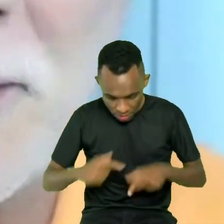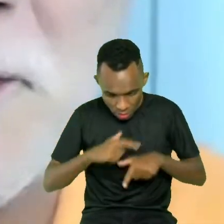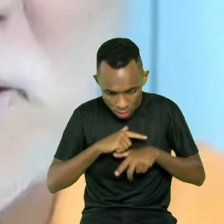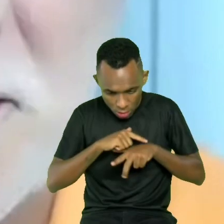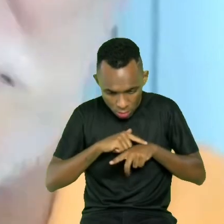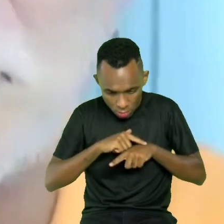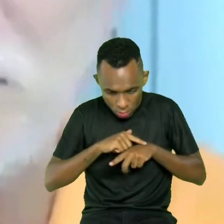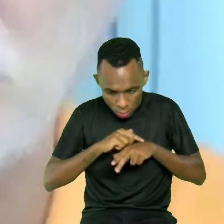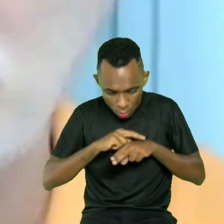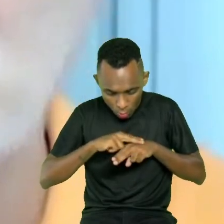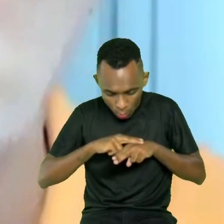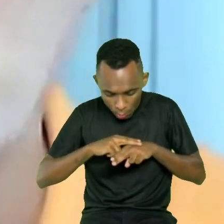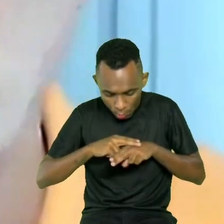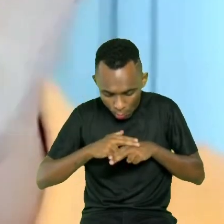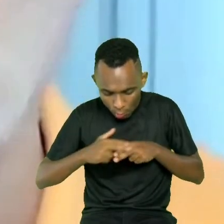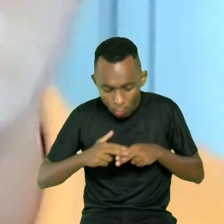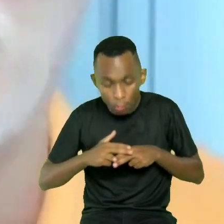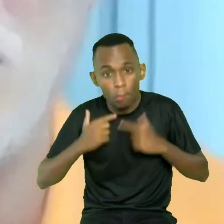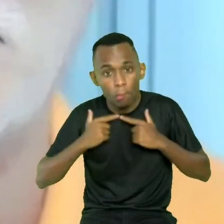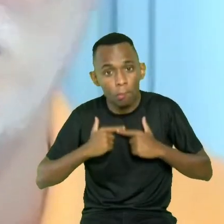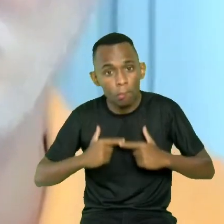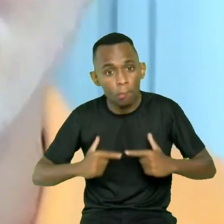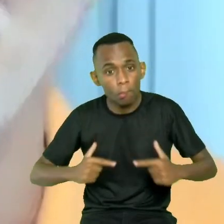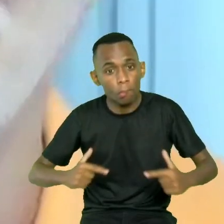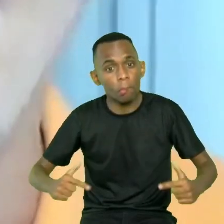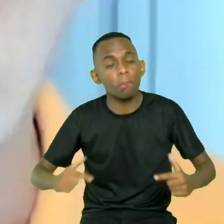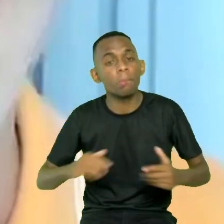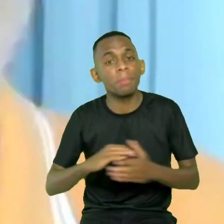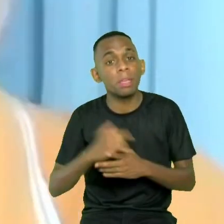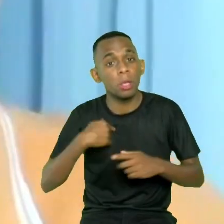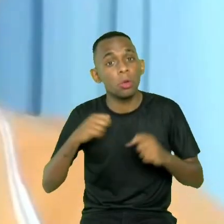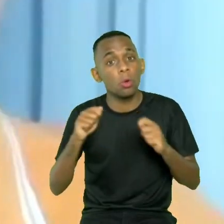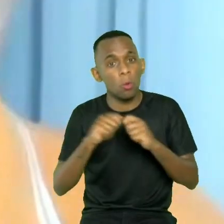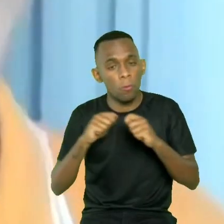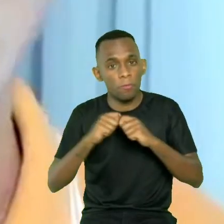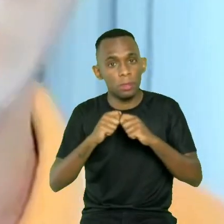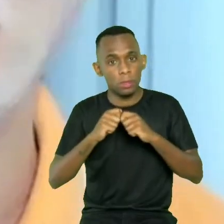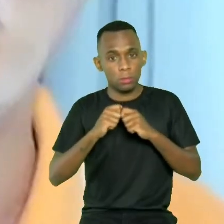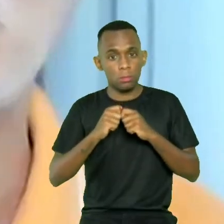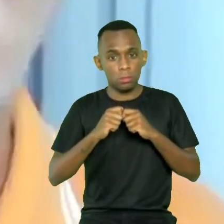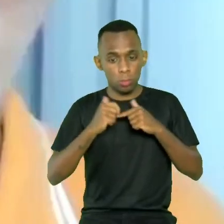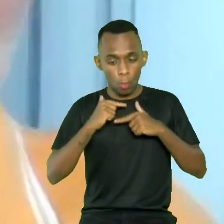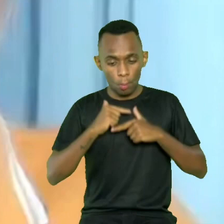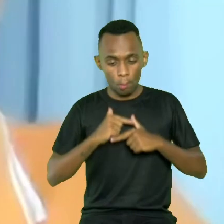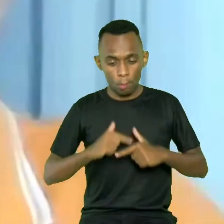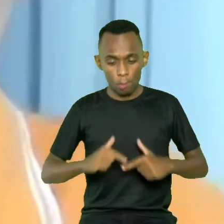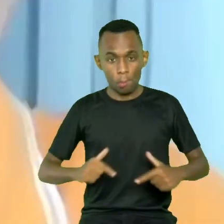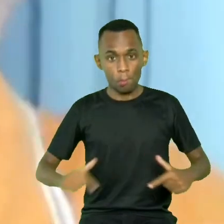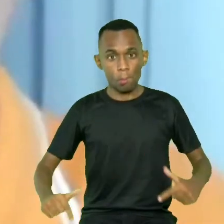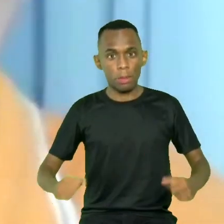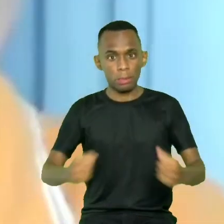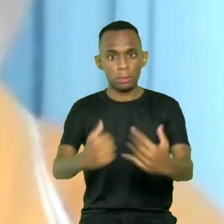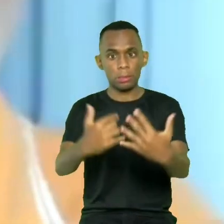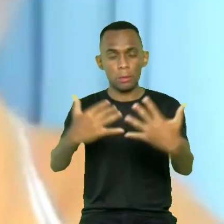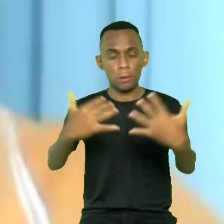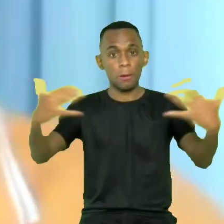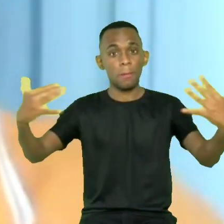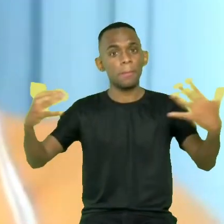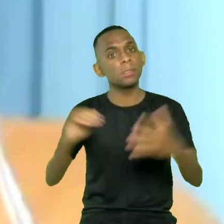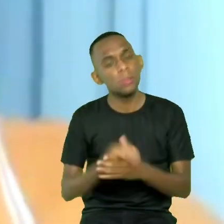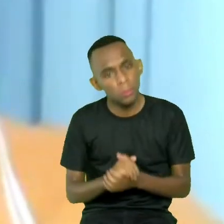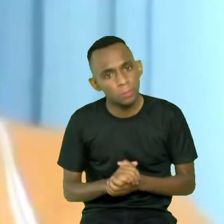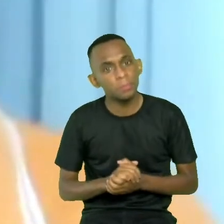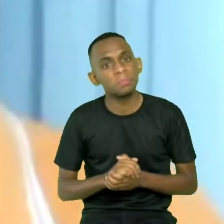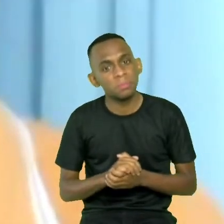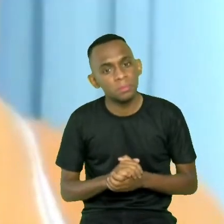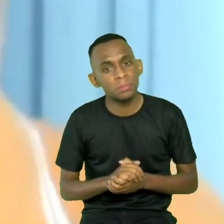teatro estava cheio e eu fiz um nu total frontal na minha estreia no palco, né? Aí já o Que número já pulou lá maravilha! para De uns 300,